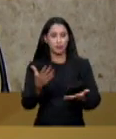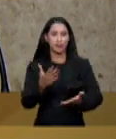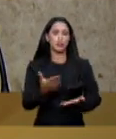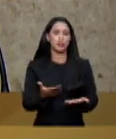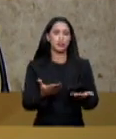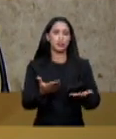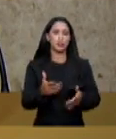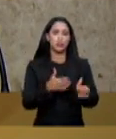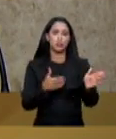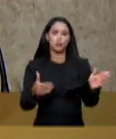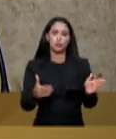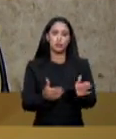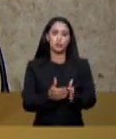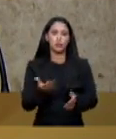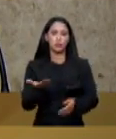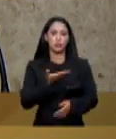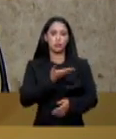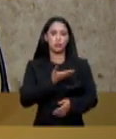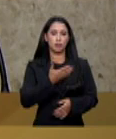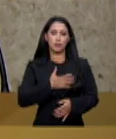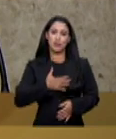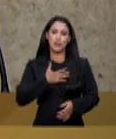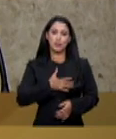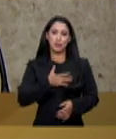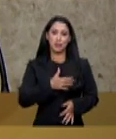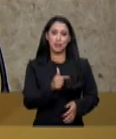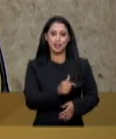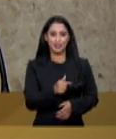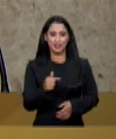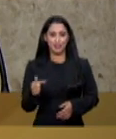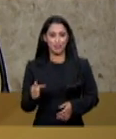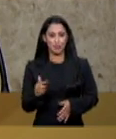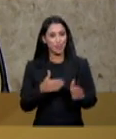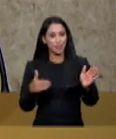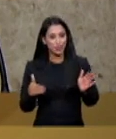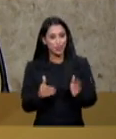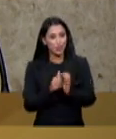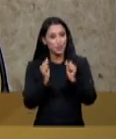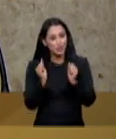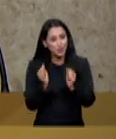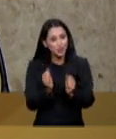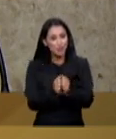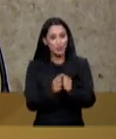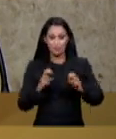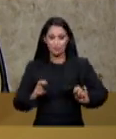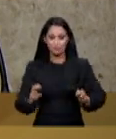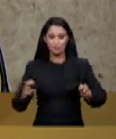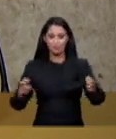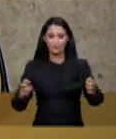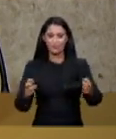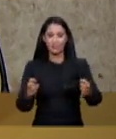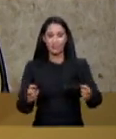todos, dos colegas. Foi um grande prazer essa semana, todos nós aqui no plenário.